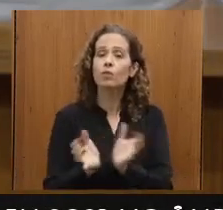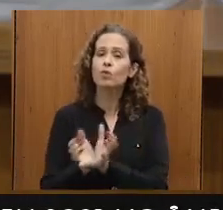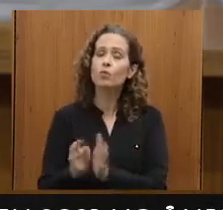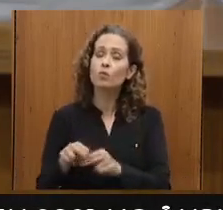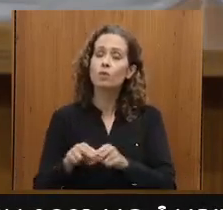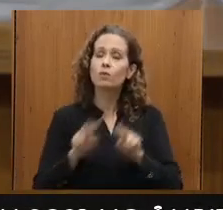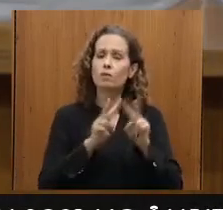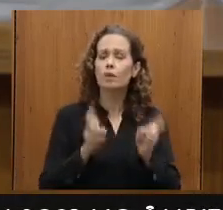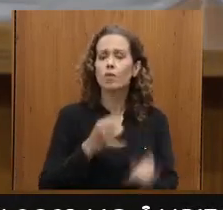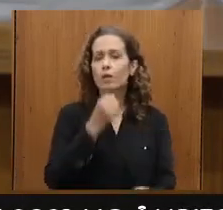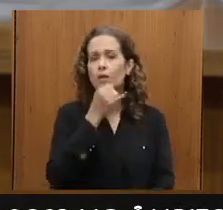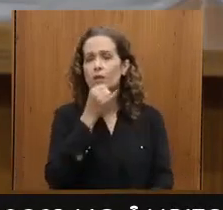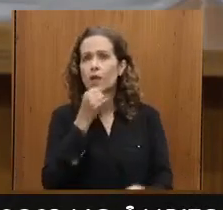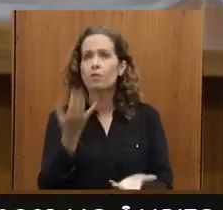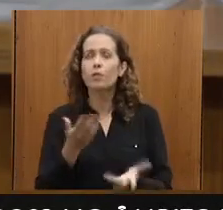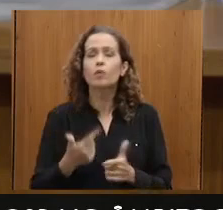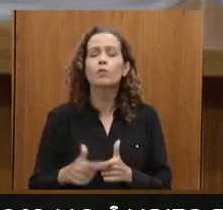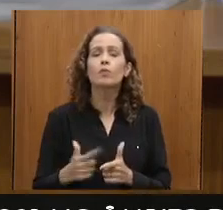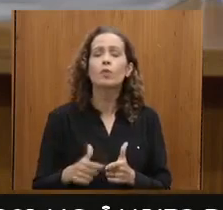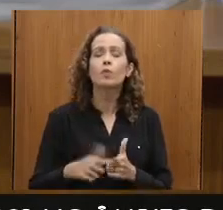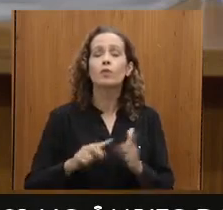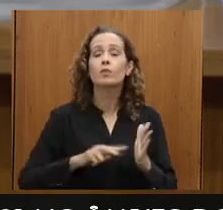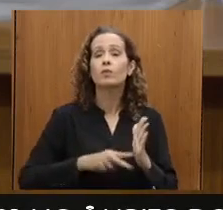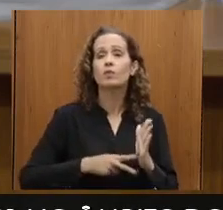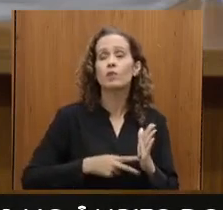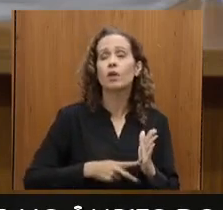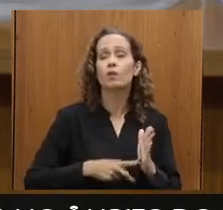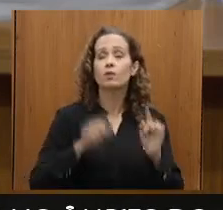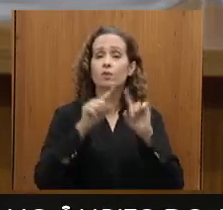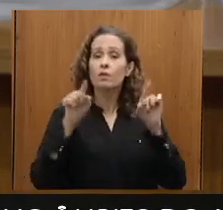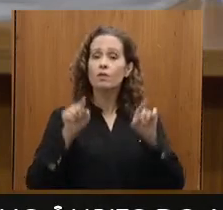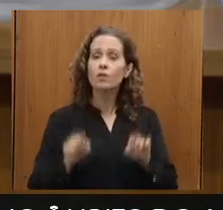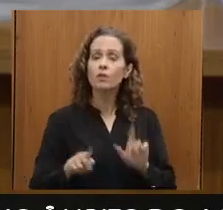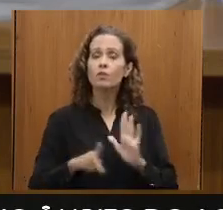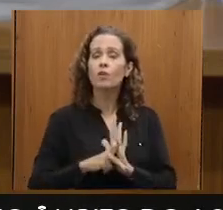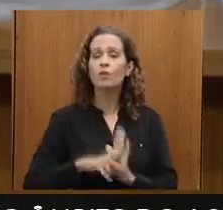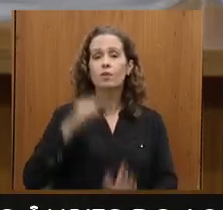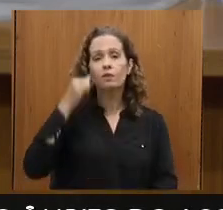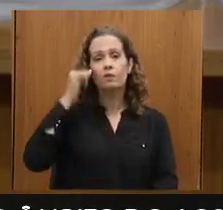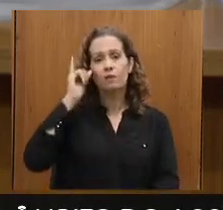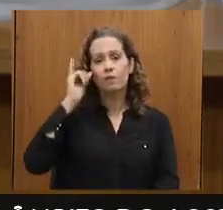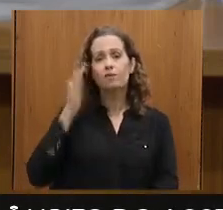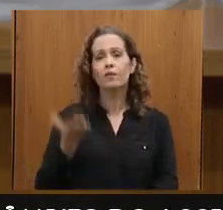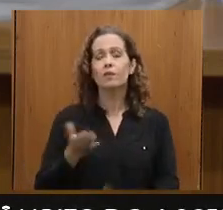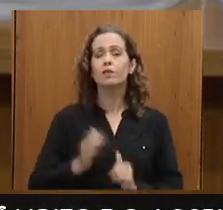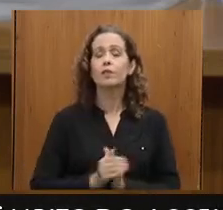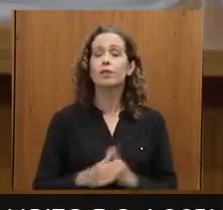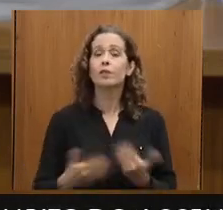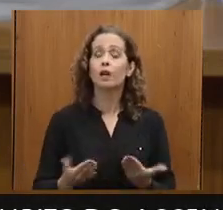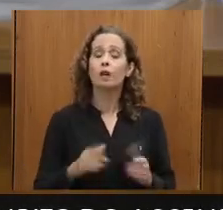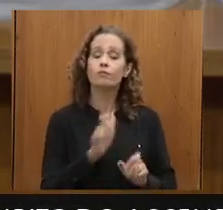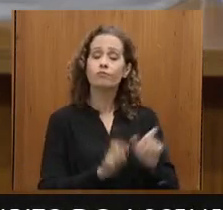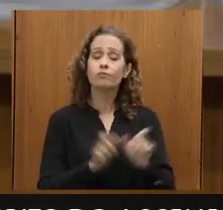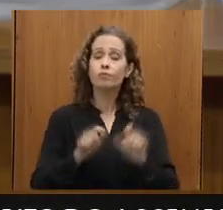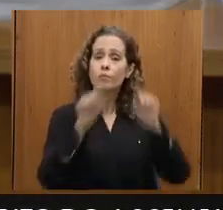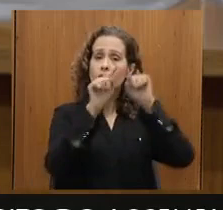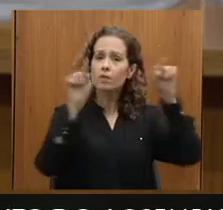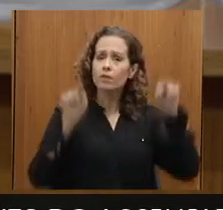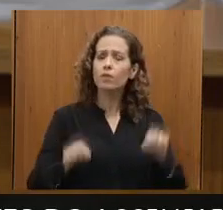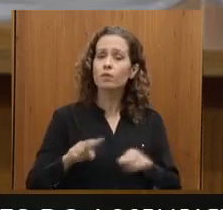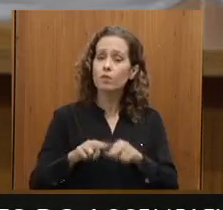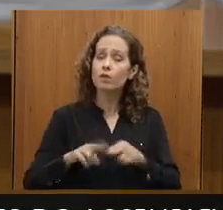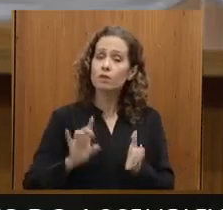Por exemplo, o caso dos sindicatos dos servidores da fazenda. E esses servidores, independente da data, por essa